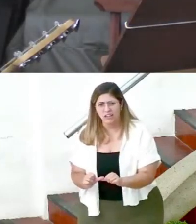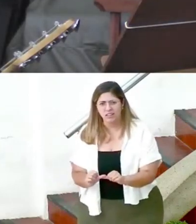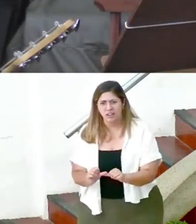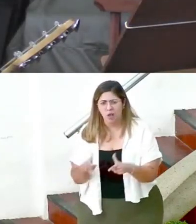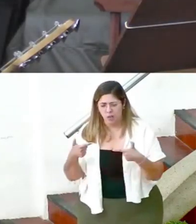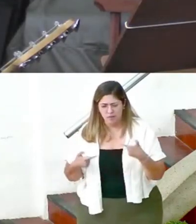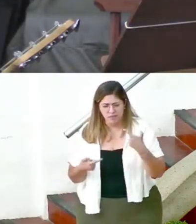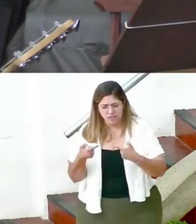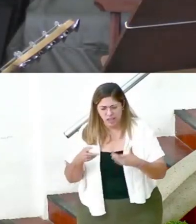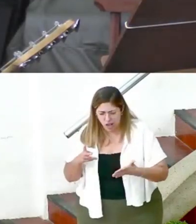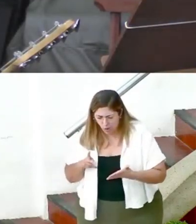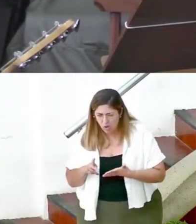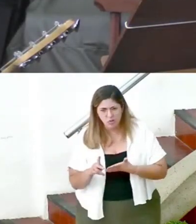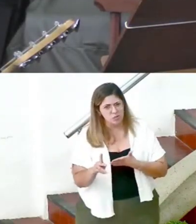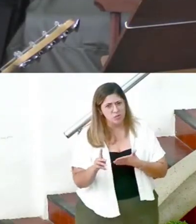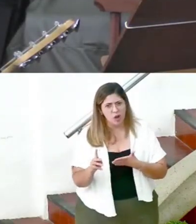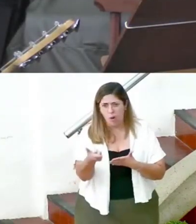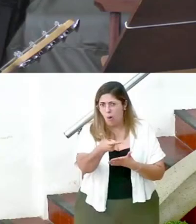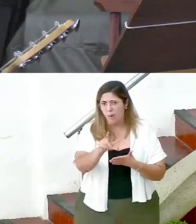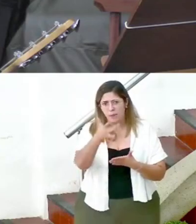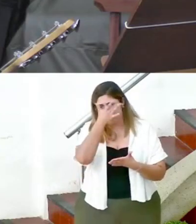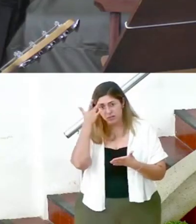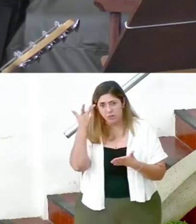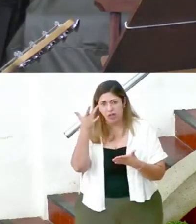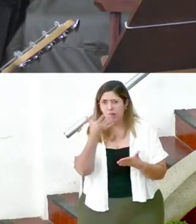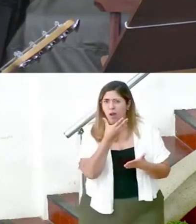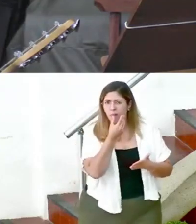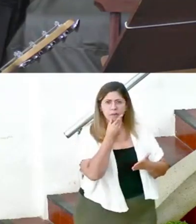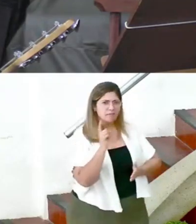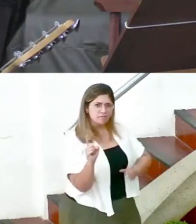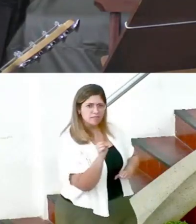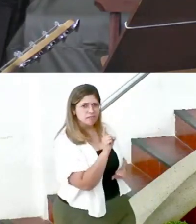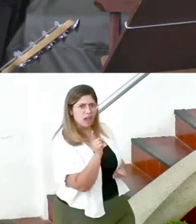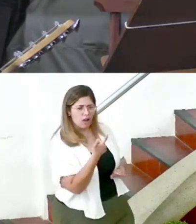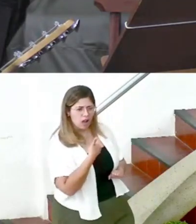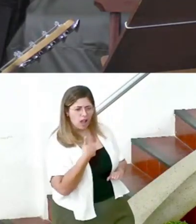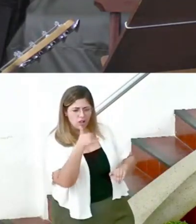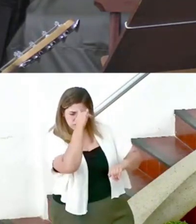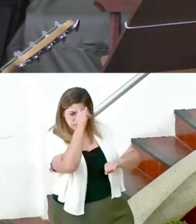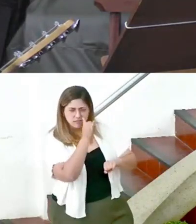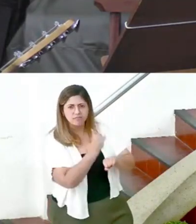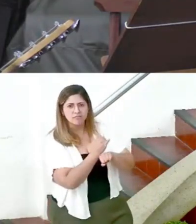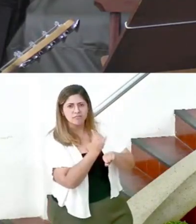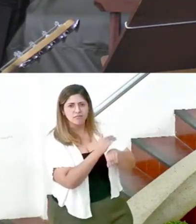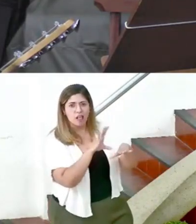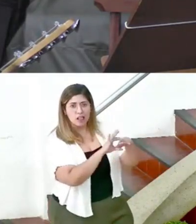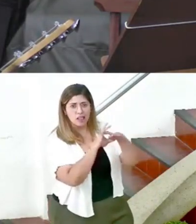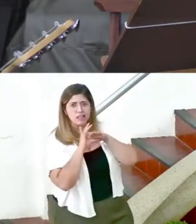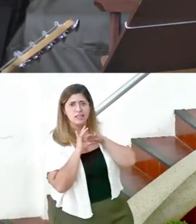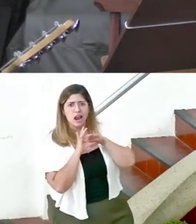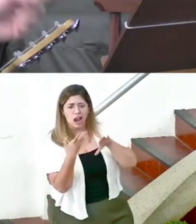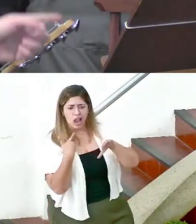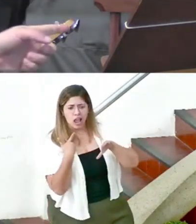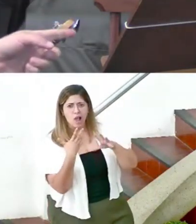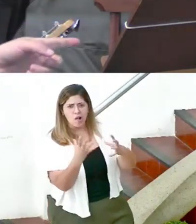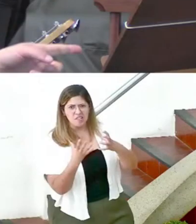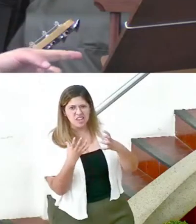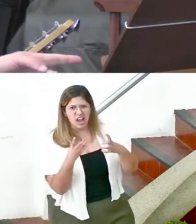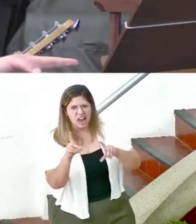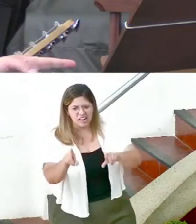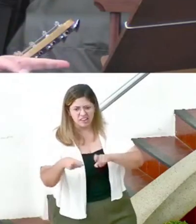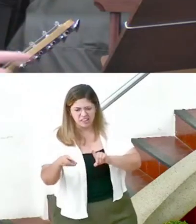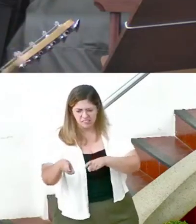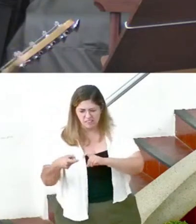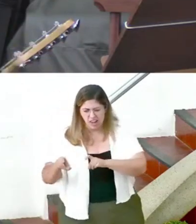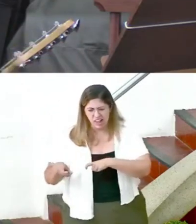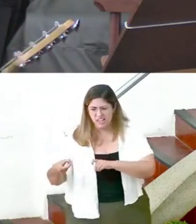chamado? E o que eu faço com a ordem que me foi dada? E o que eu faço com a convocação que eu recebi? Eu volto para a minha fazenda no Kentucky?